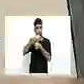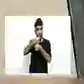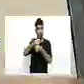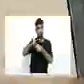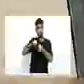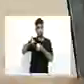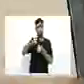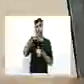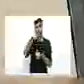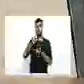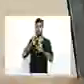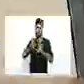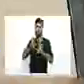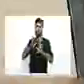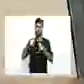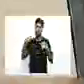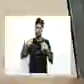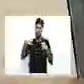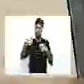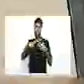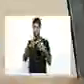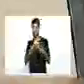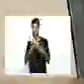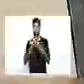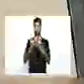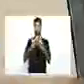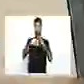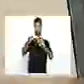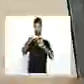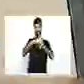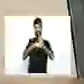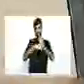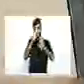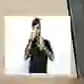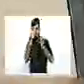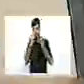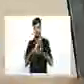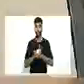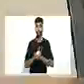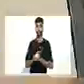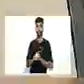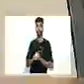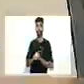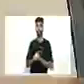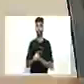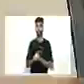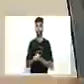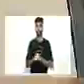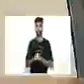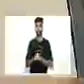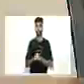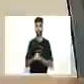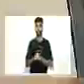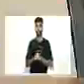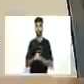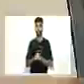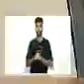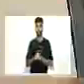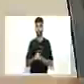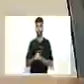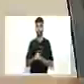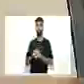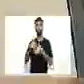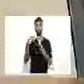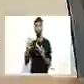melhor mas nós temos algumas coisas que tem que acertar ainda eh e